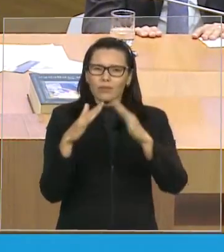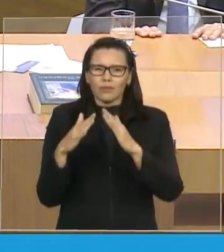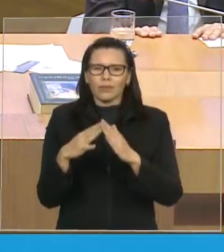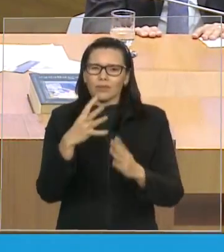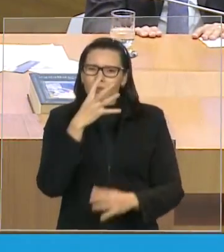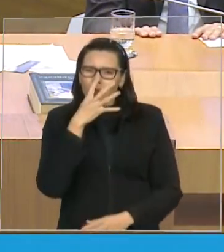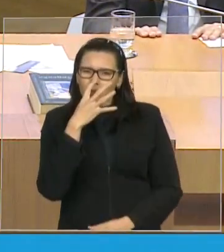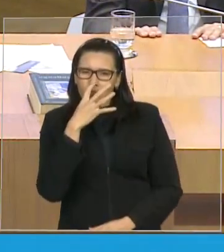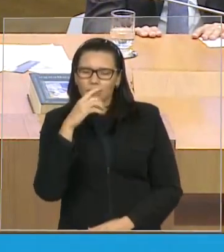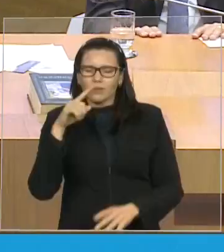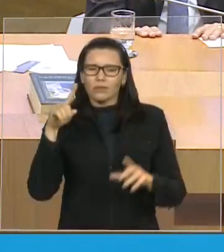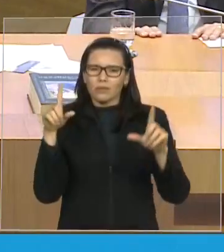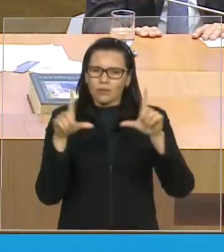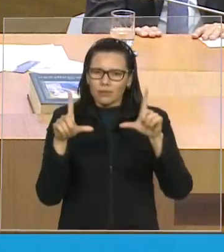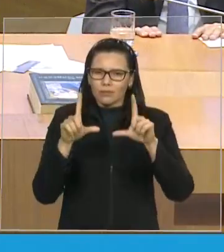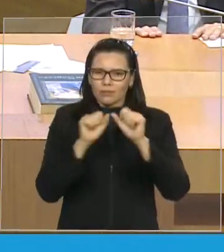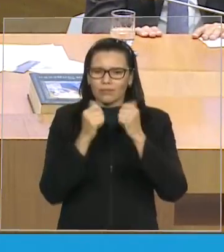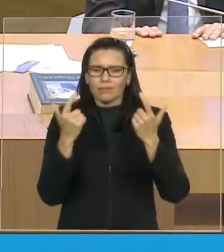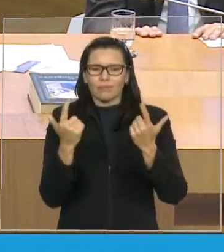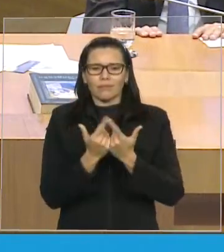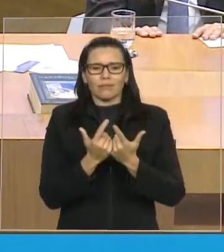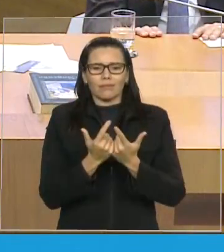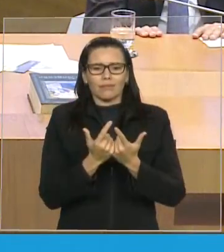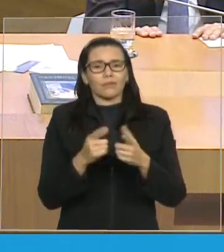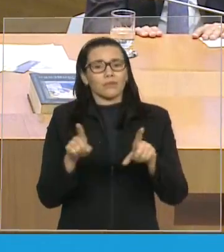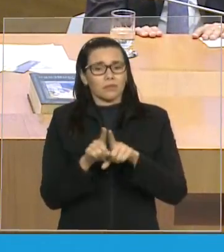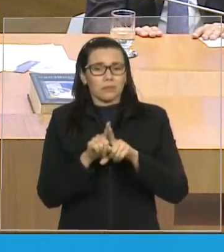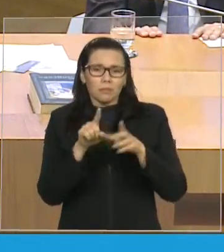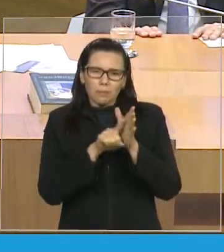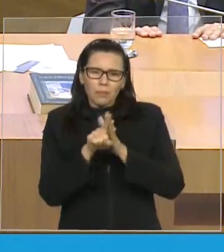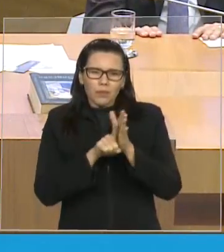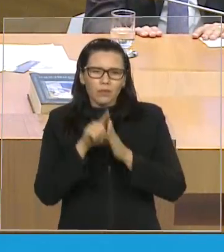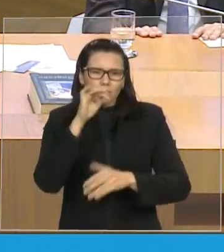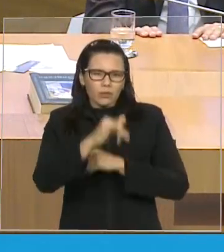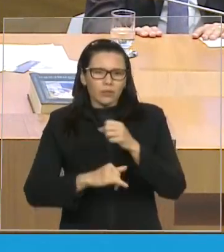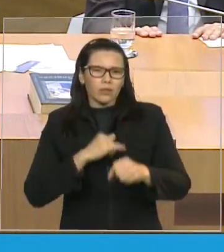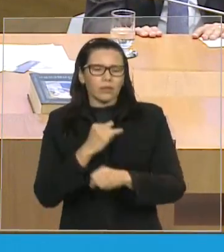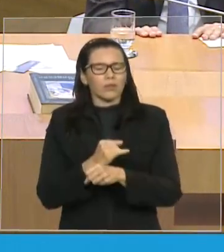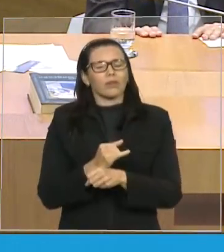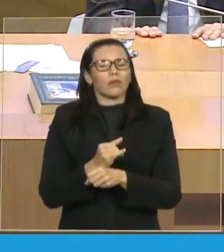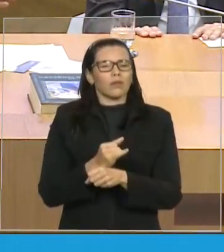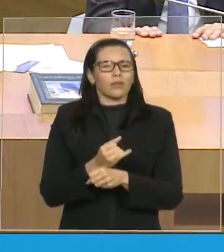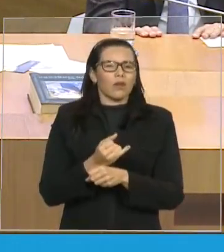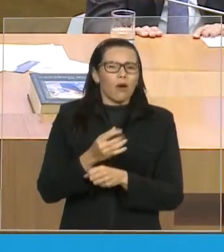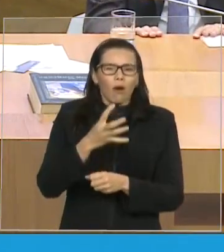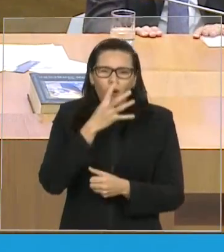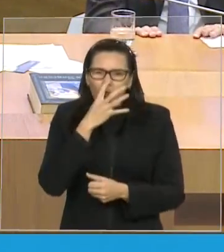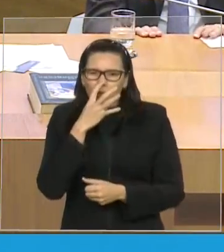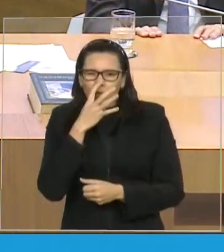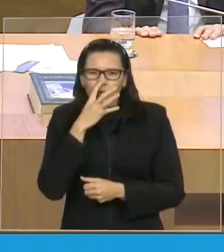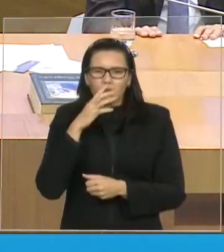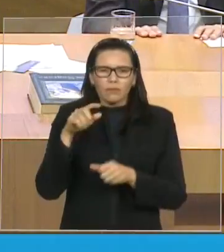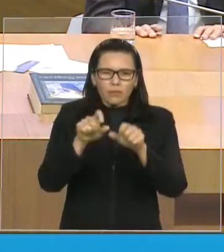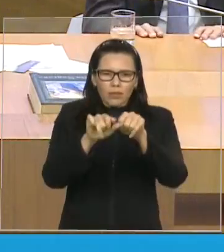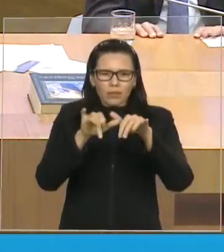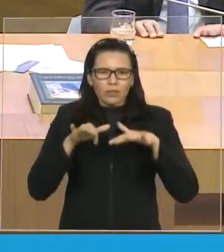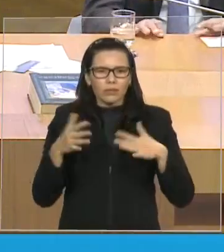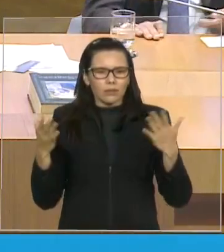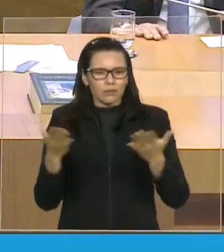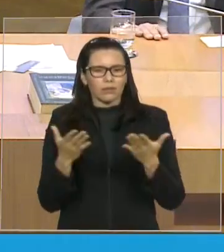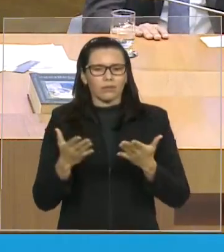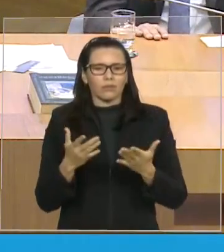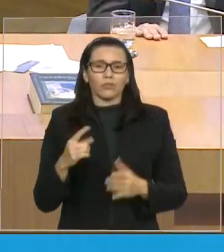TV Assembleia, também os internautas que acompanharam esta sessão. Não estamos sozinhos, né, nessa